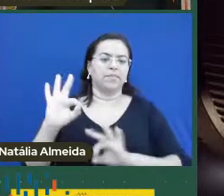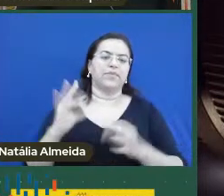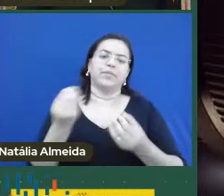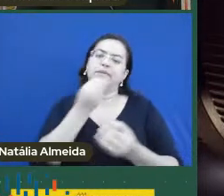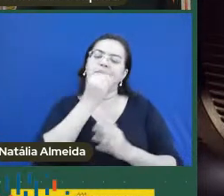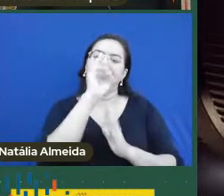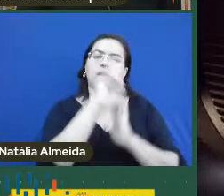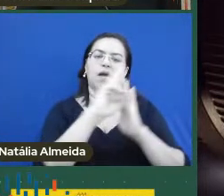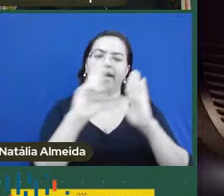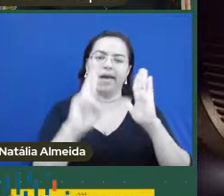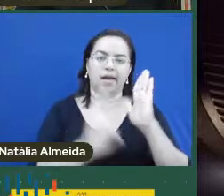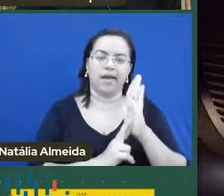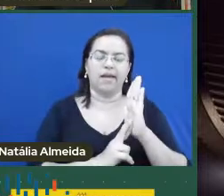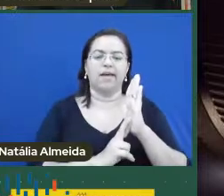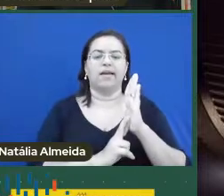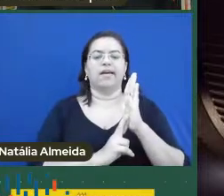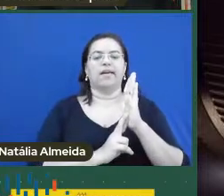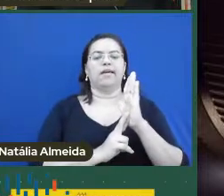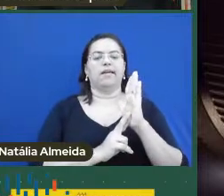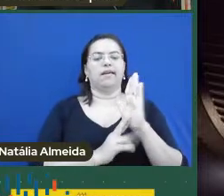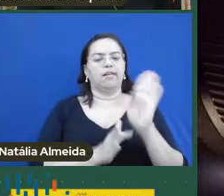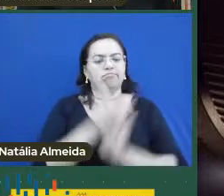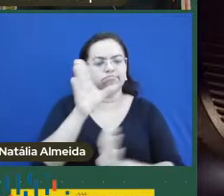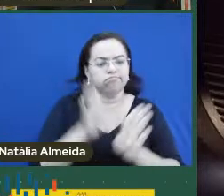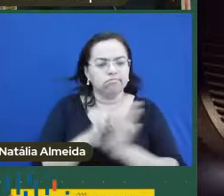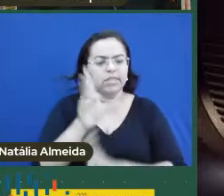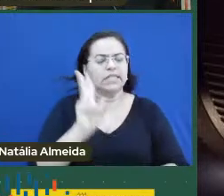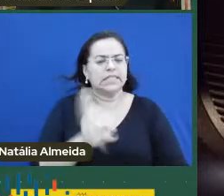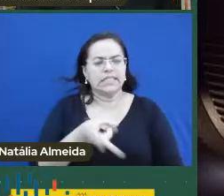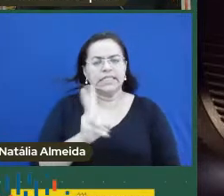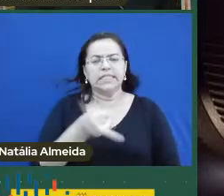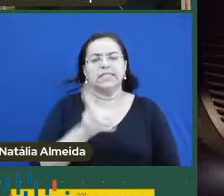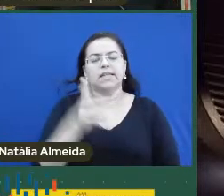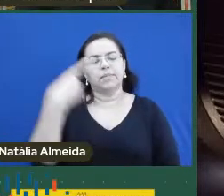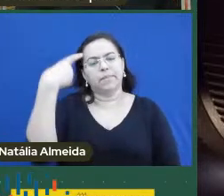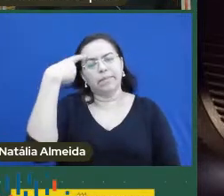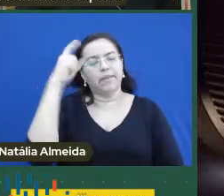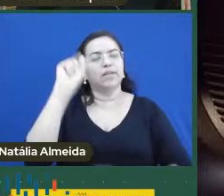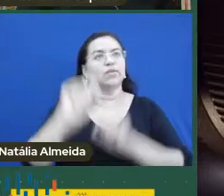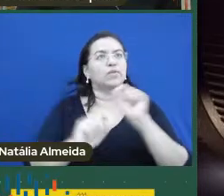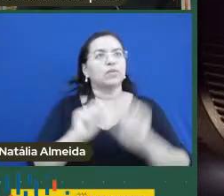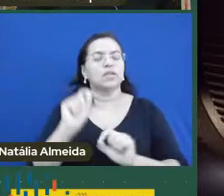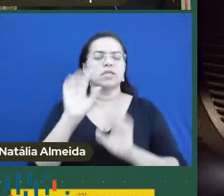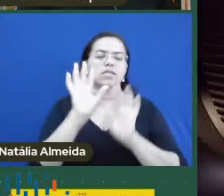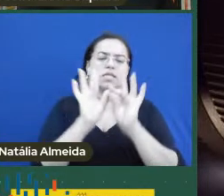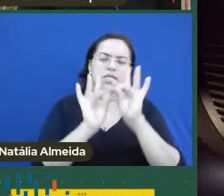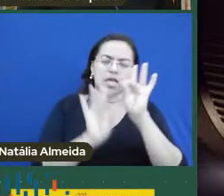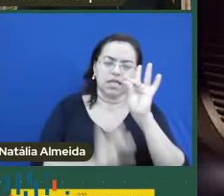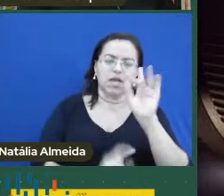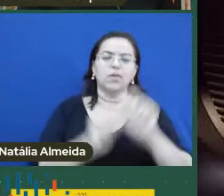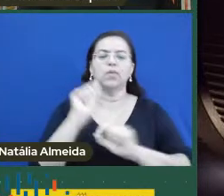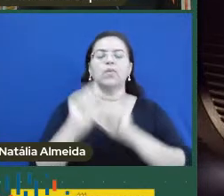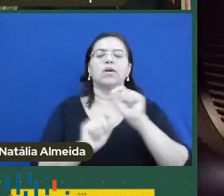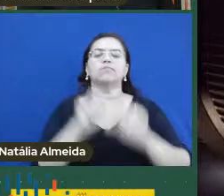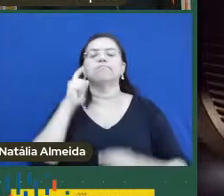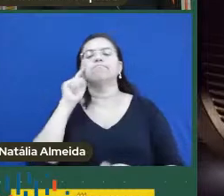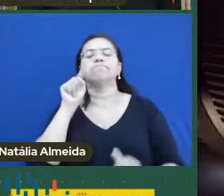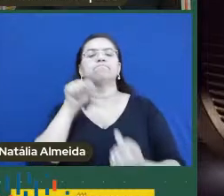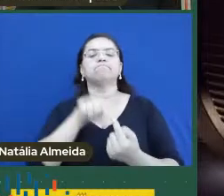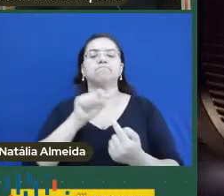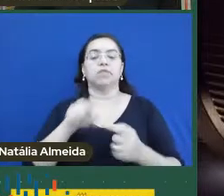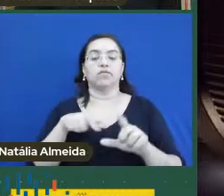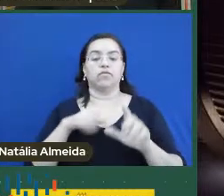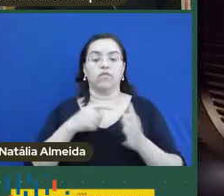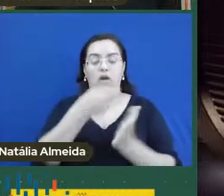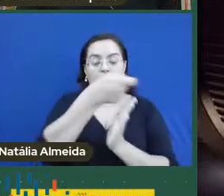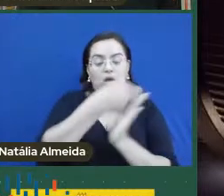normas, de diretrizes, sempre muito pensado na questão da documentação escrita, né,